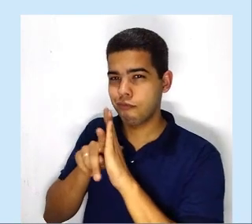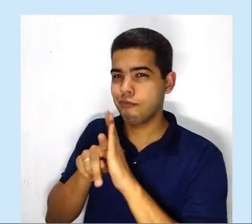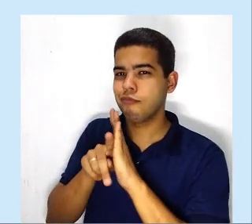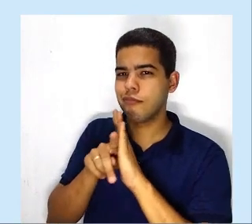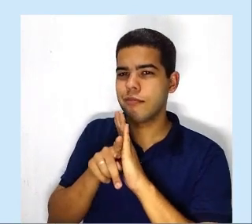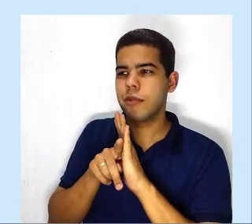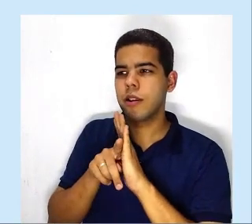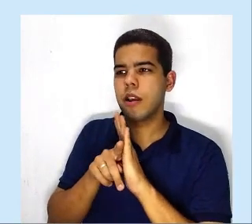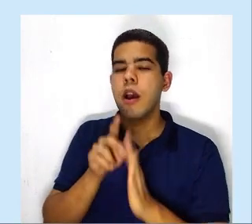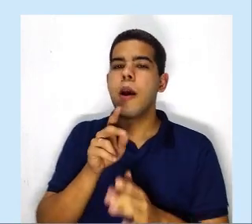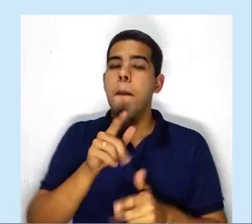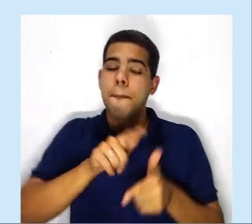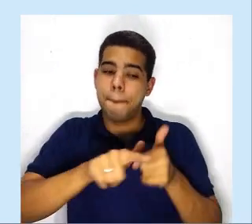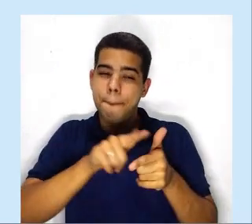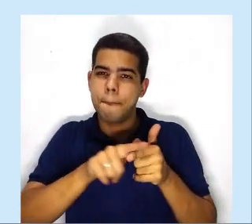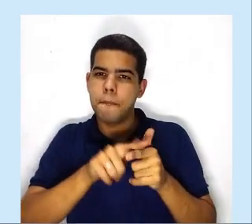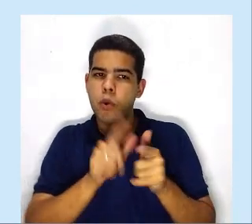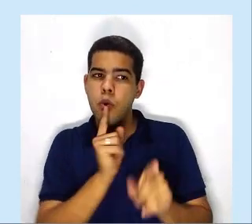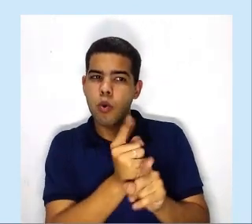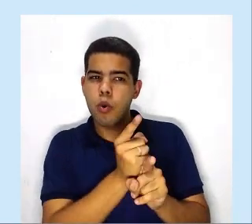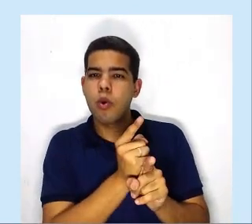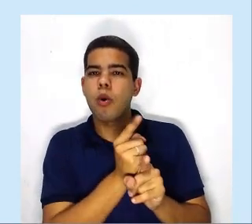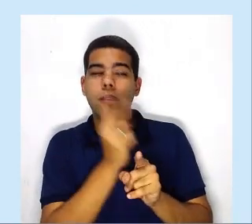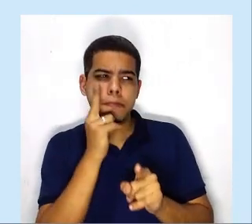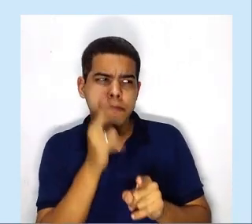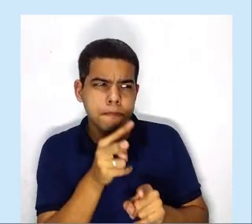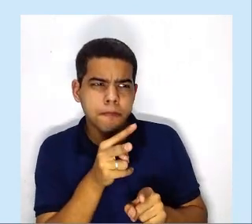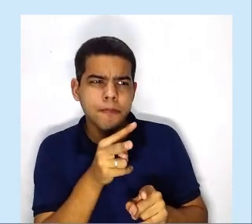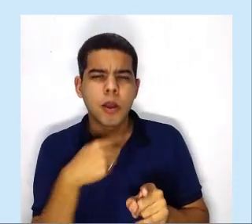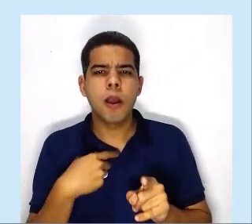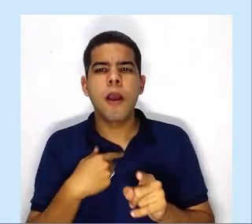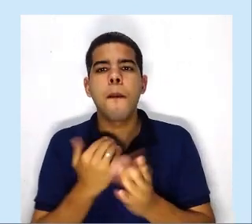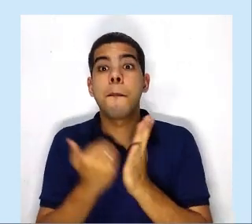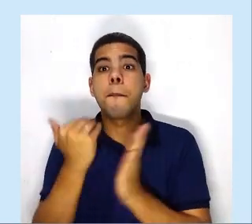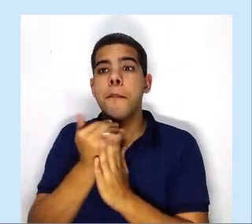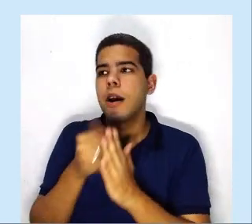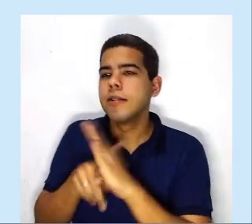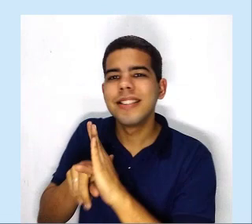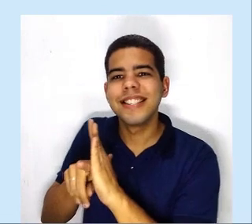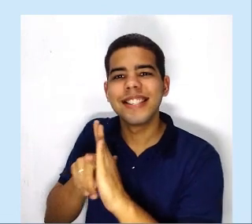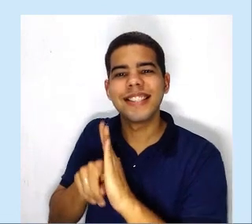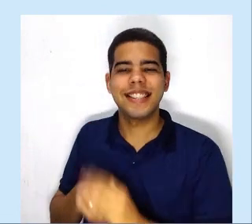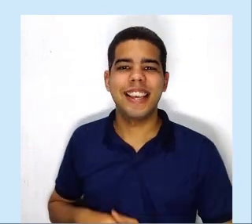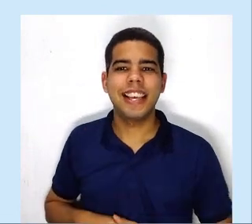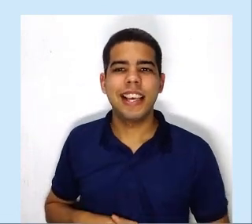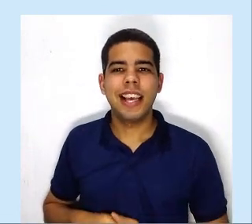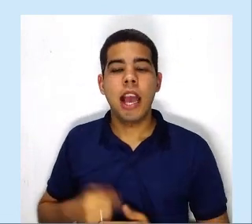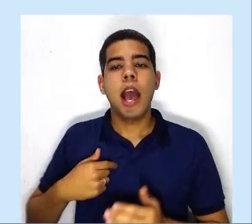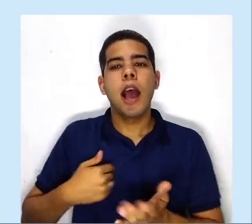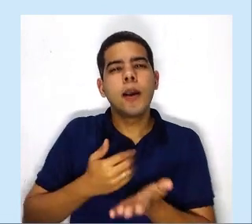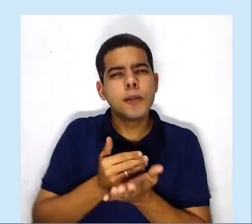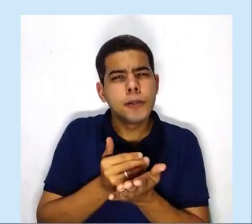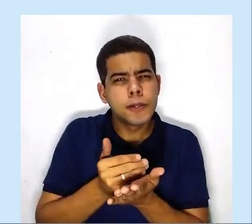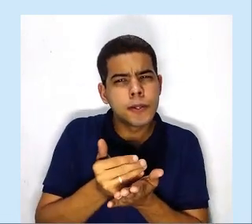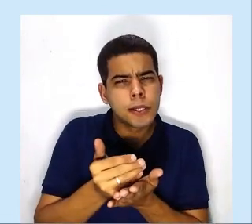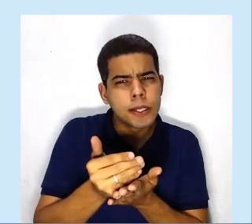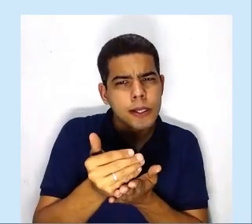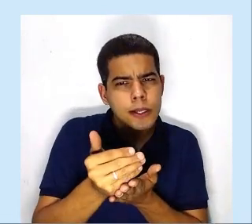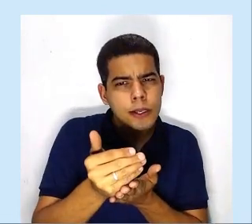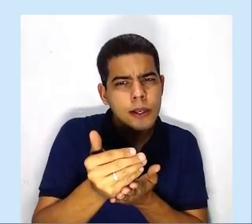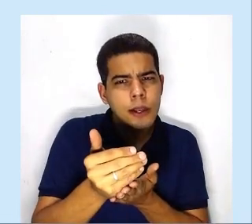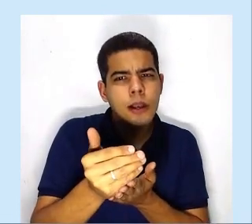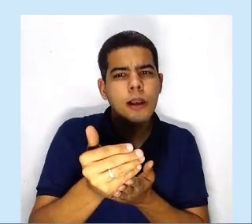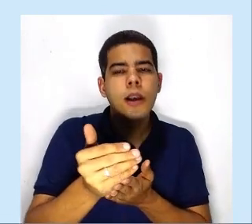um problema na escola e me estimulei a pesquisar. E aí eu vou te mostrar desde o início do